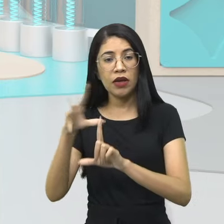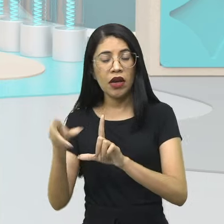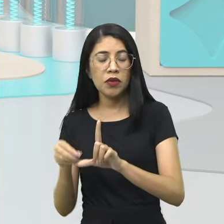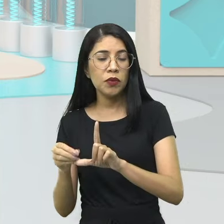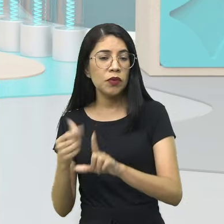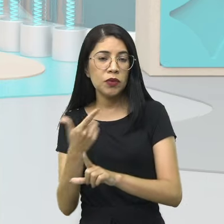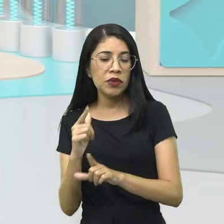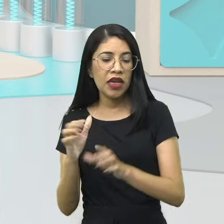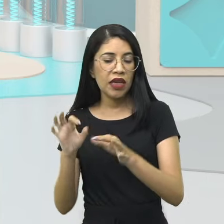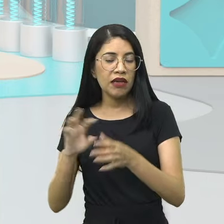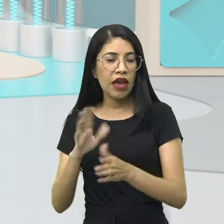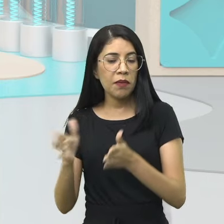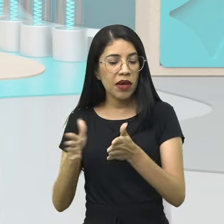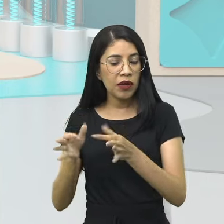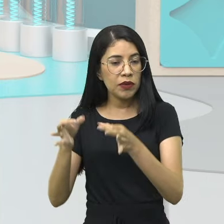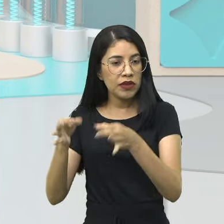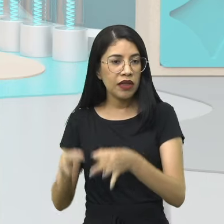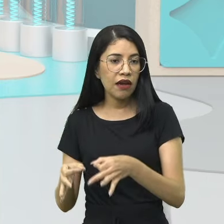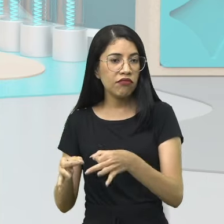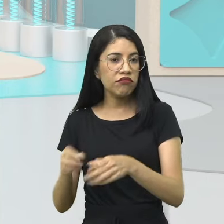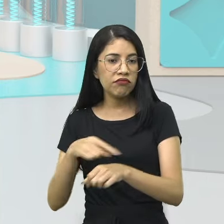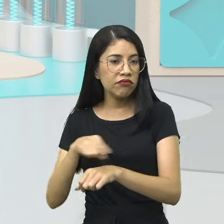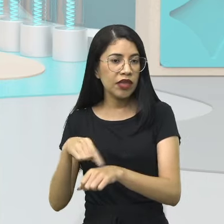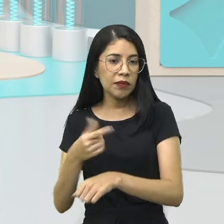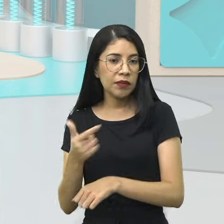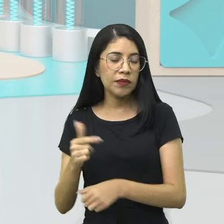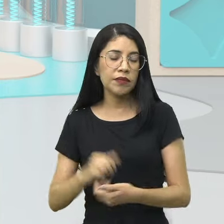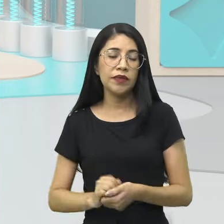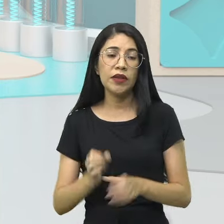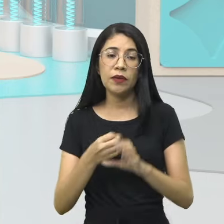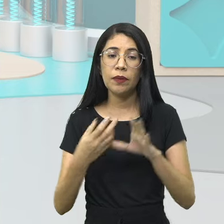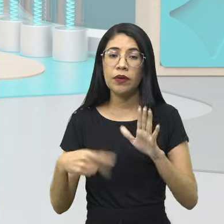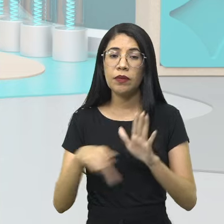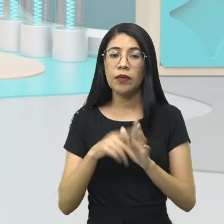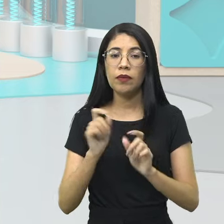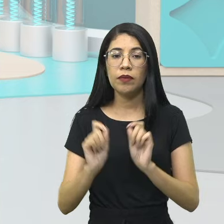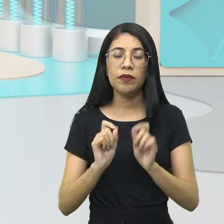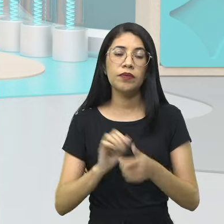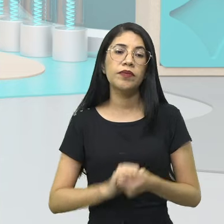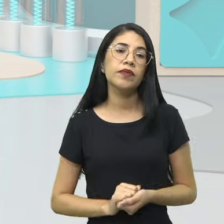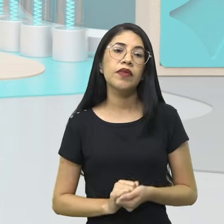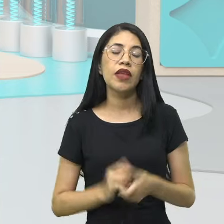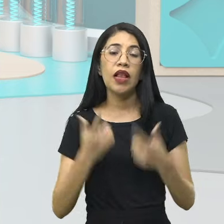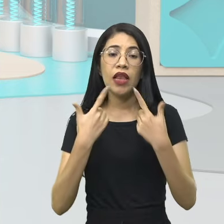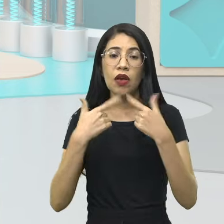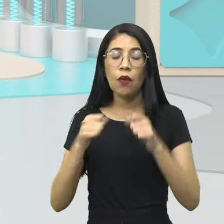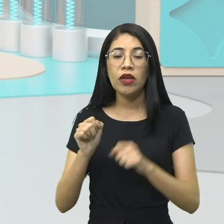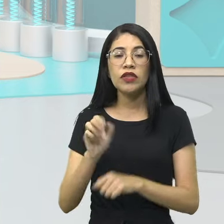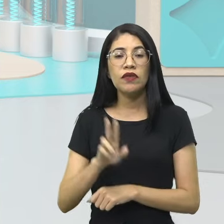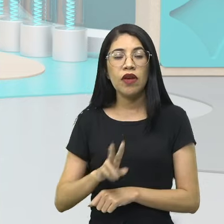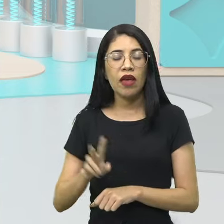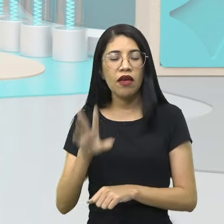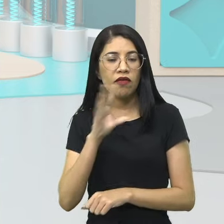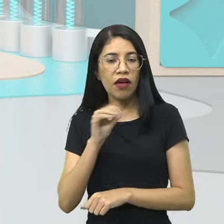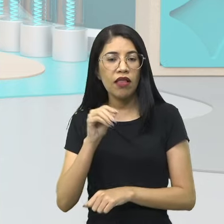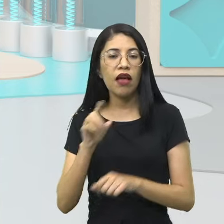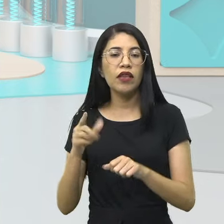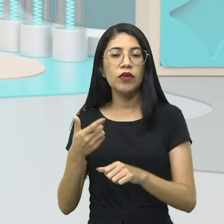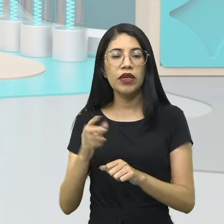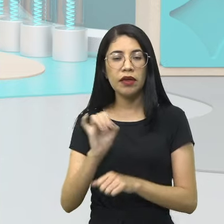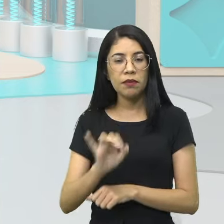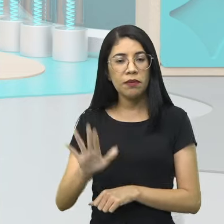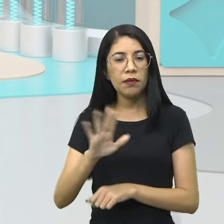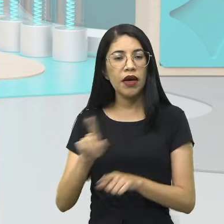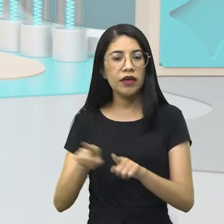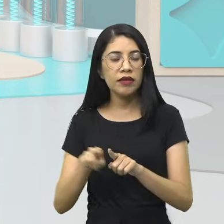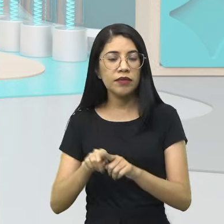atemporal aí, né, de questões sociais. As características então do cartoon: linguagem verbal e não verbal também, humor vai